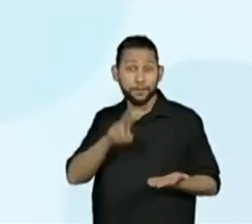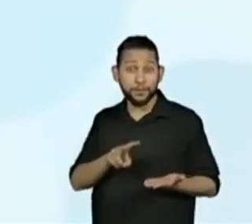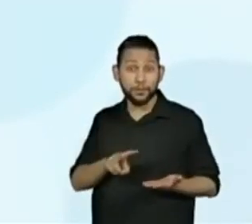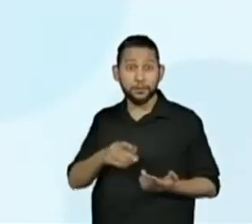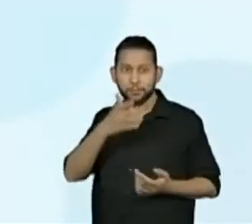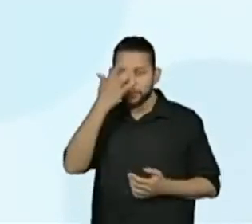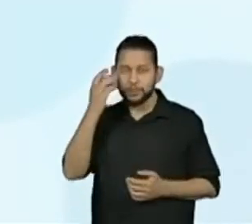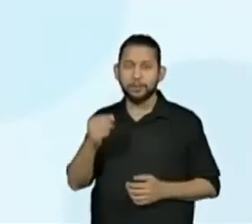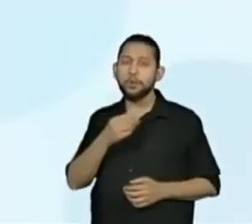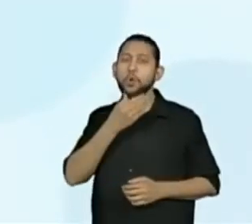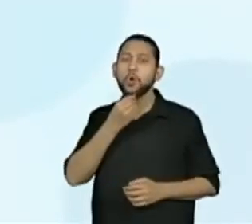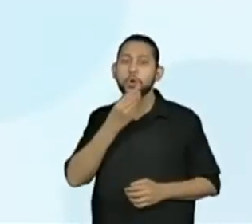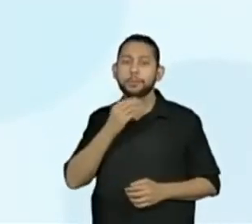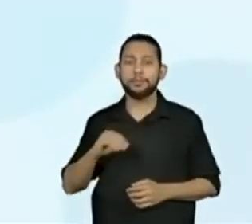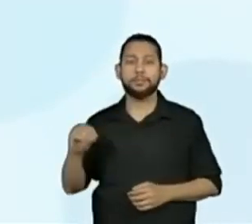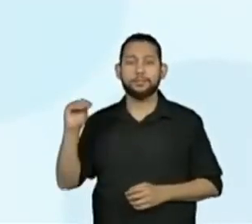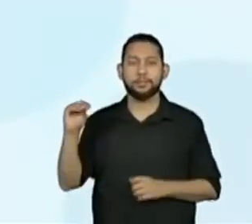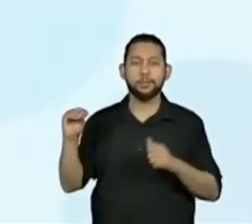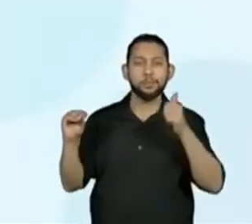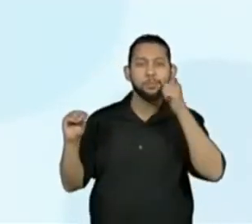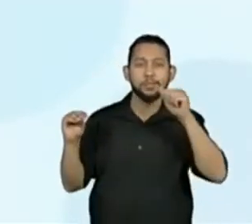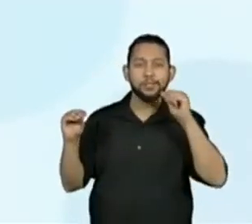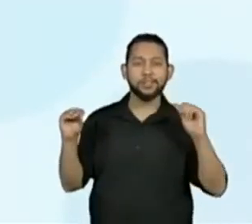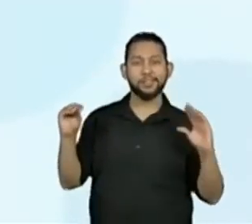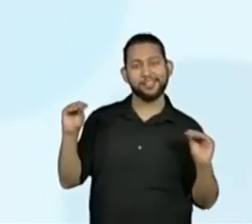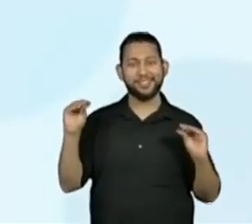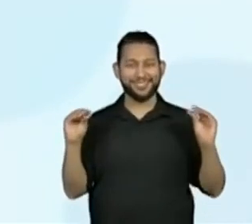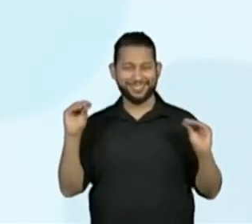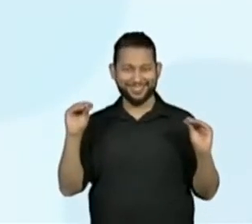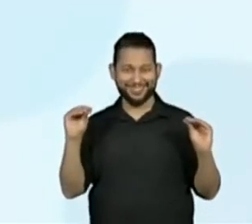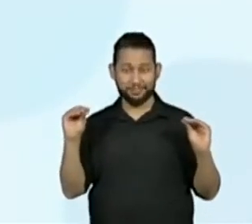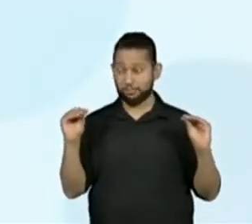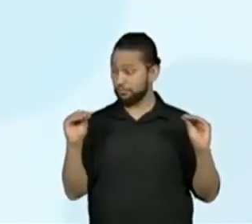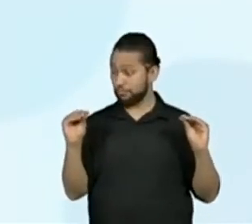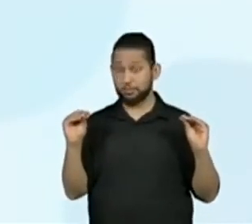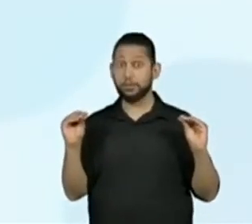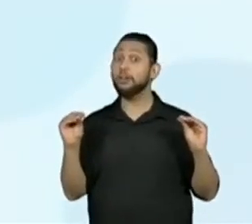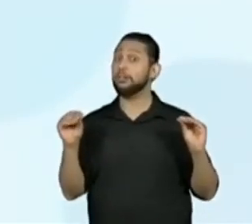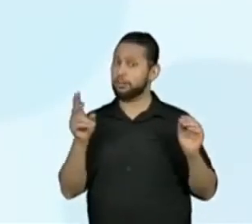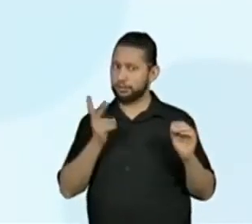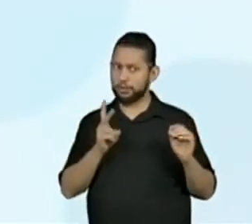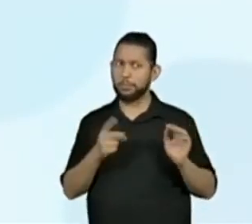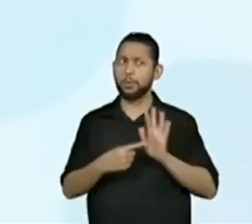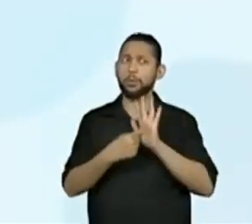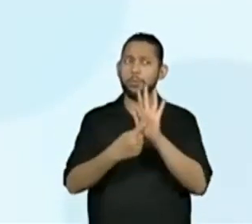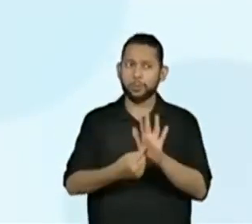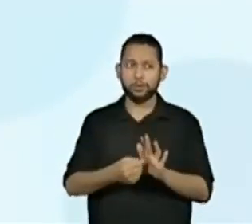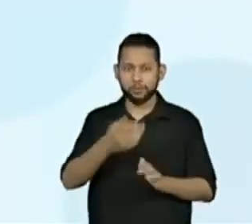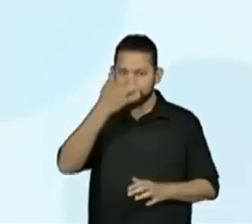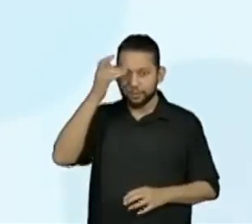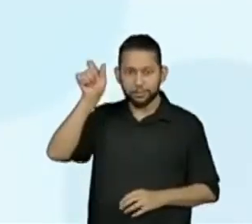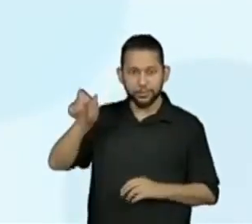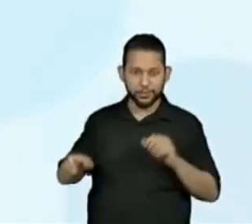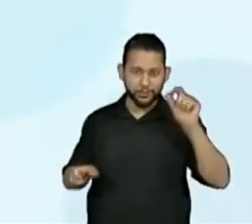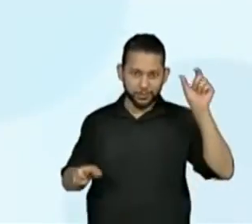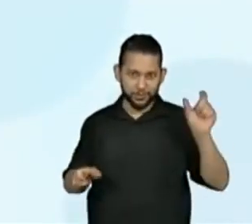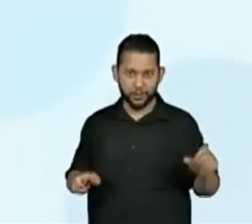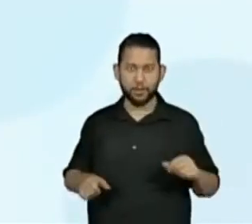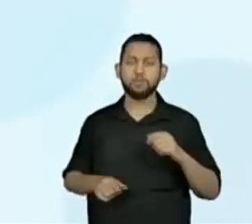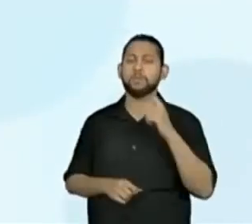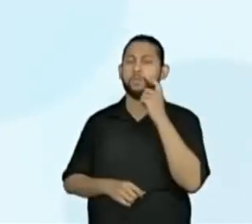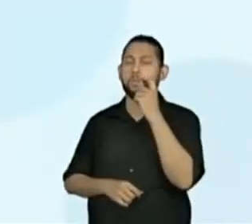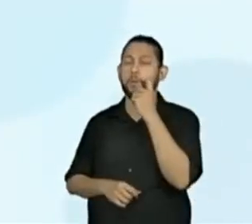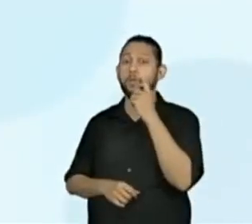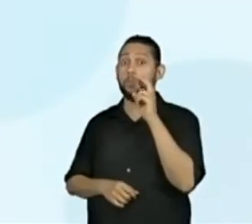dois personagens aqui? Lembram aí da nossa sequência que sempre tem alguns personagens presentes? Então vamos